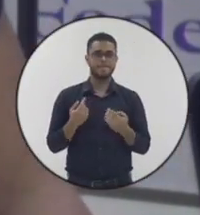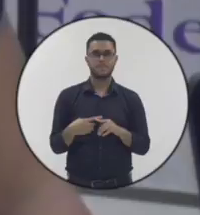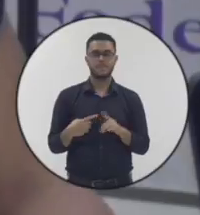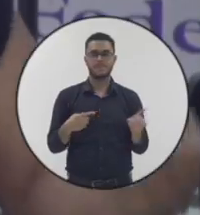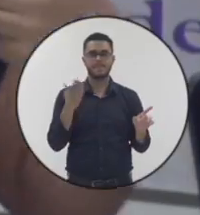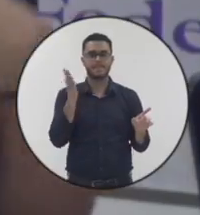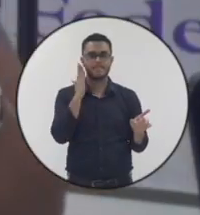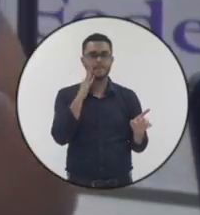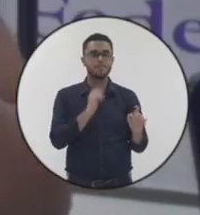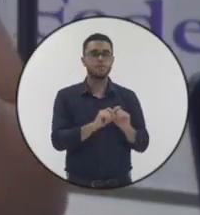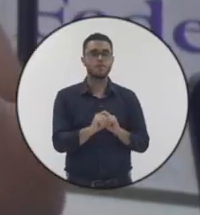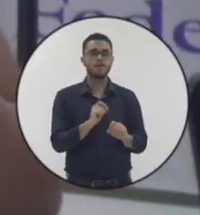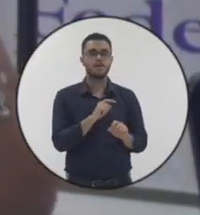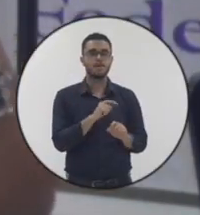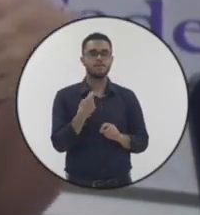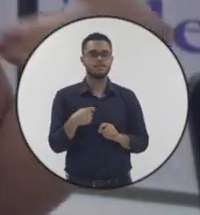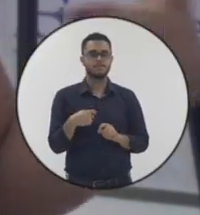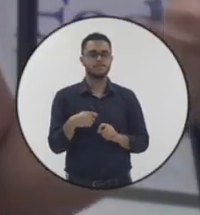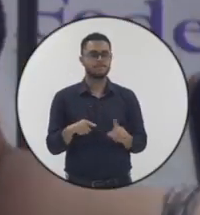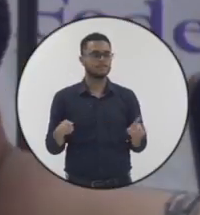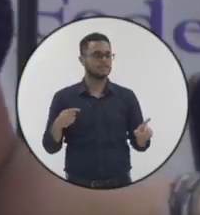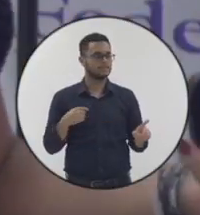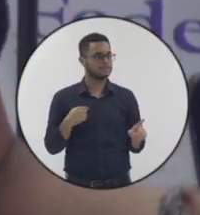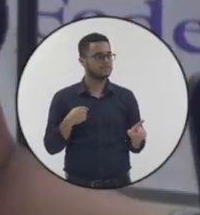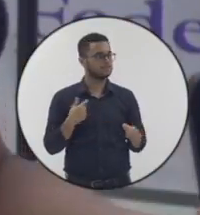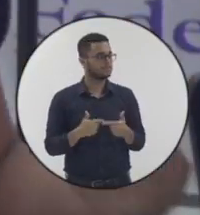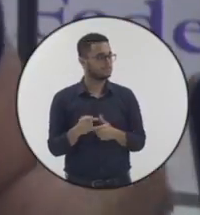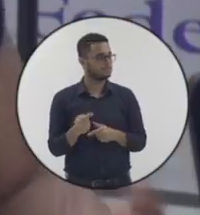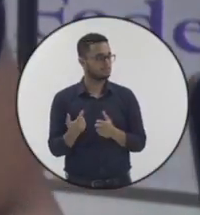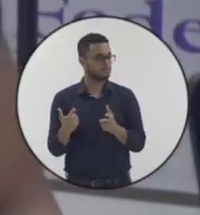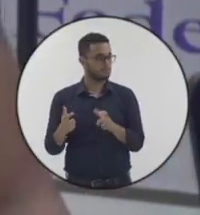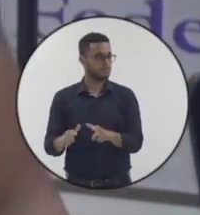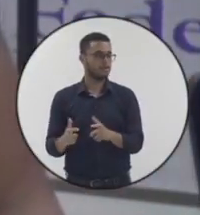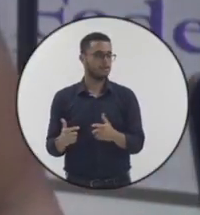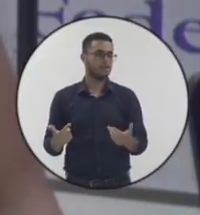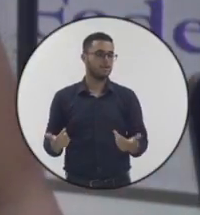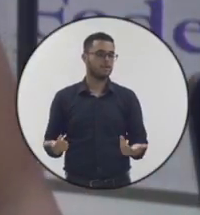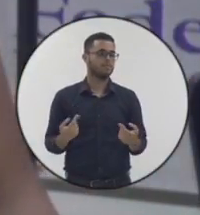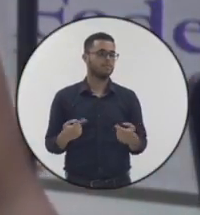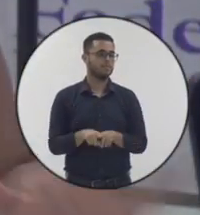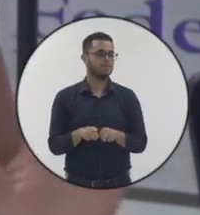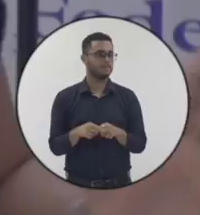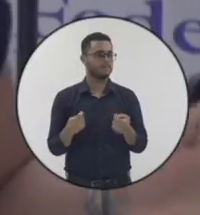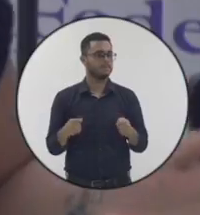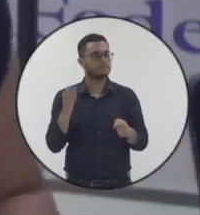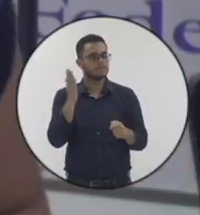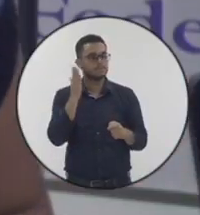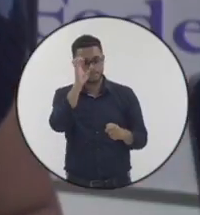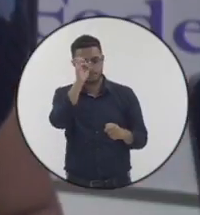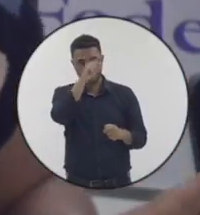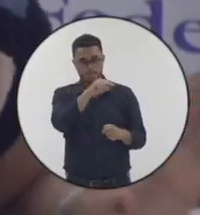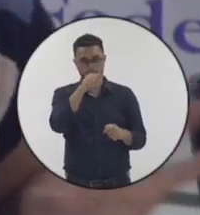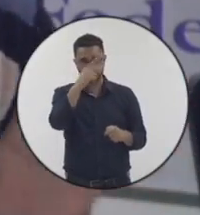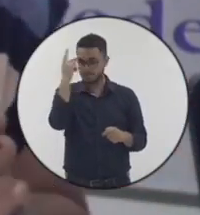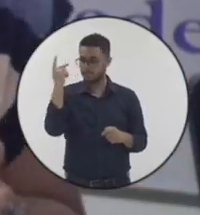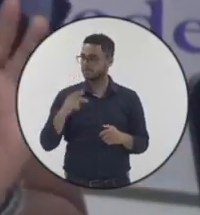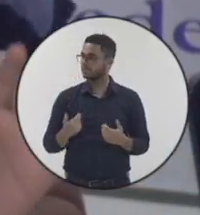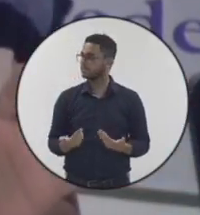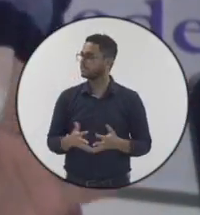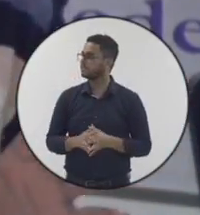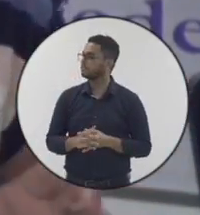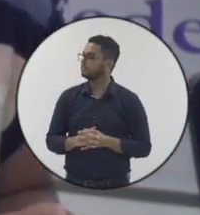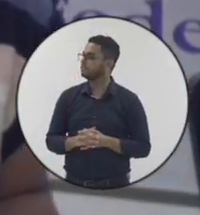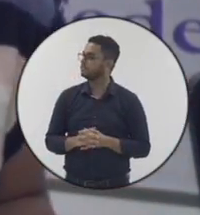elas precisam. E, se eu, enquanto servidor de um espaço, não sei, eu posso aprender também com essas pessoas. Acho que deu para, né,